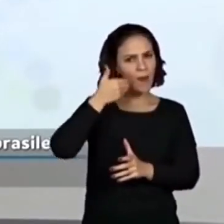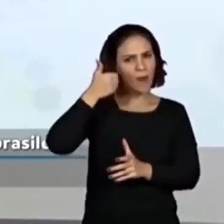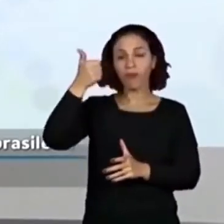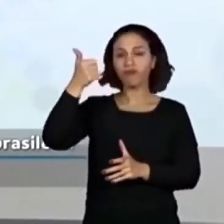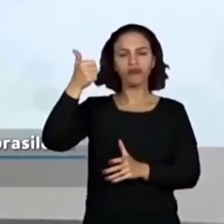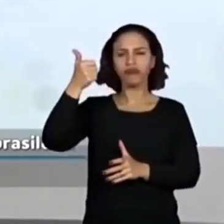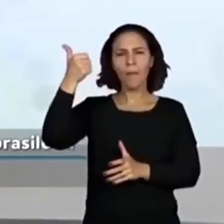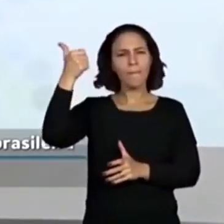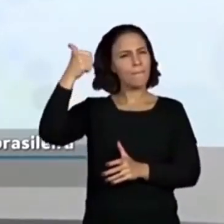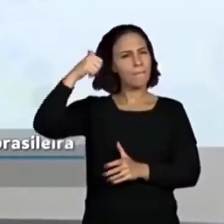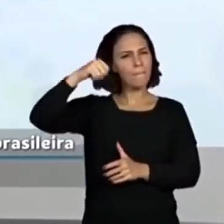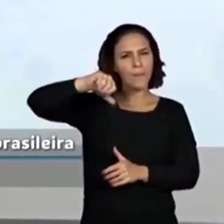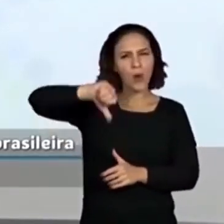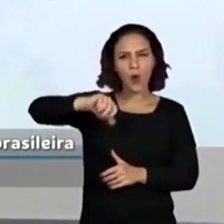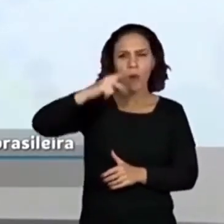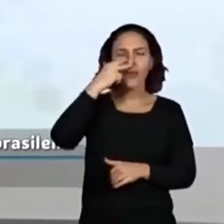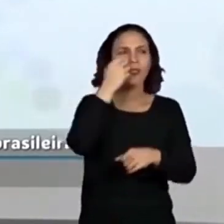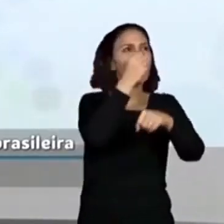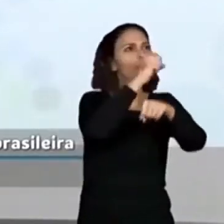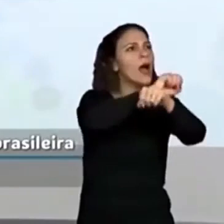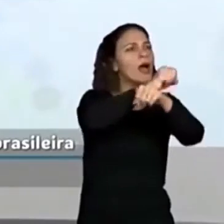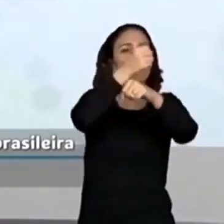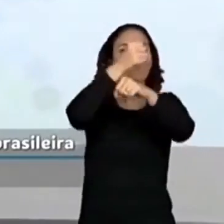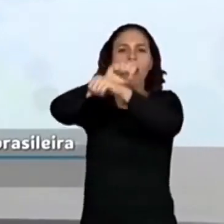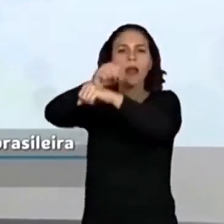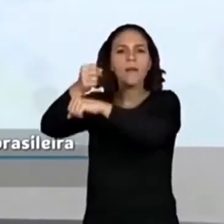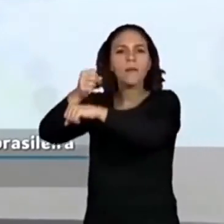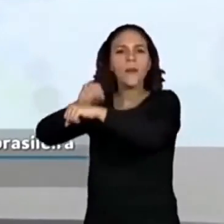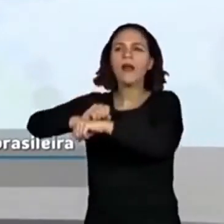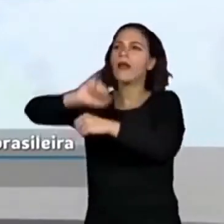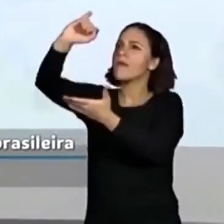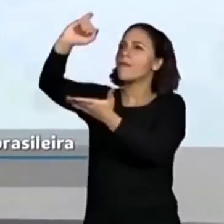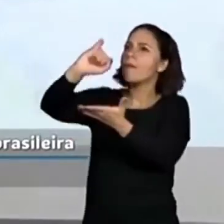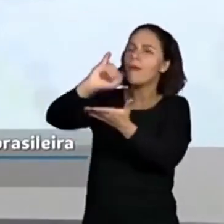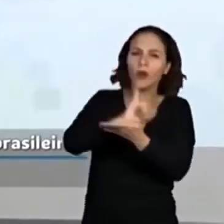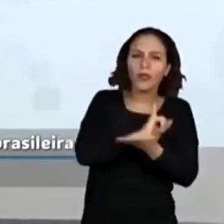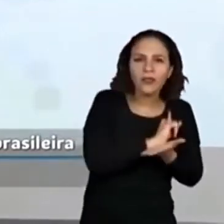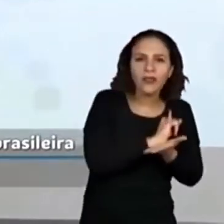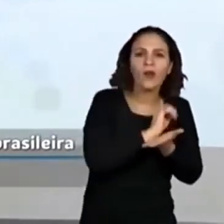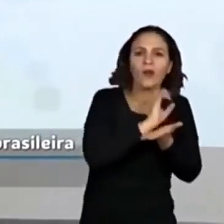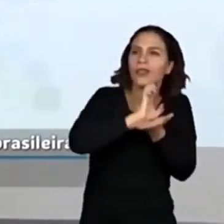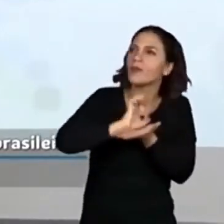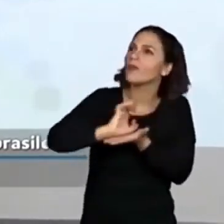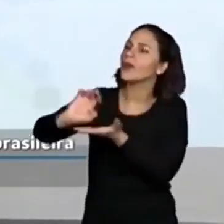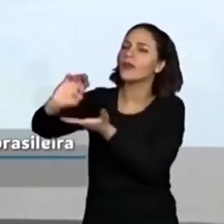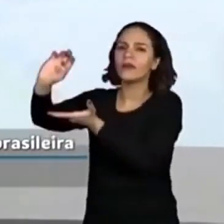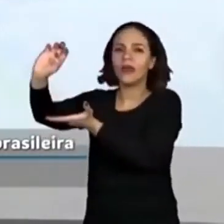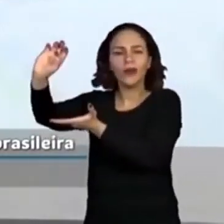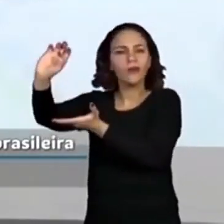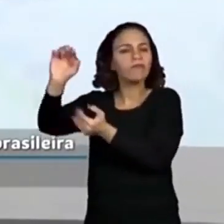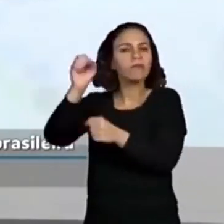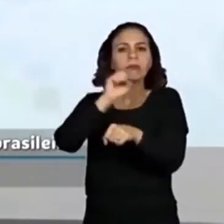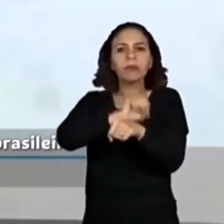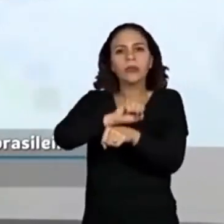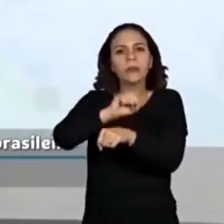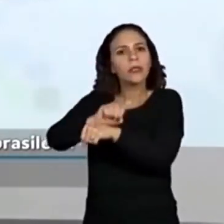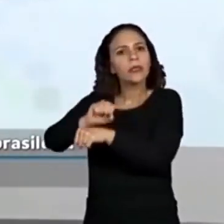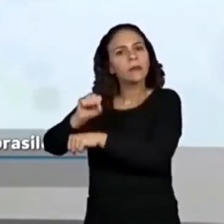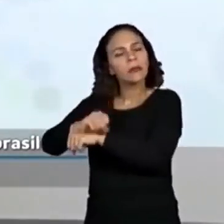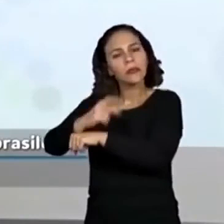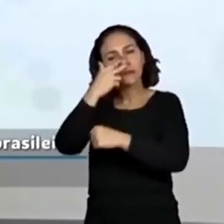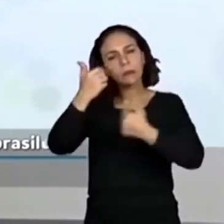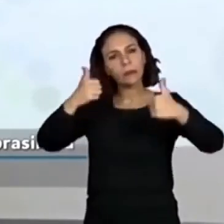piorando, foi parando todo o comércio, parando importações, exportações. E os fazendeiros aqui no